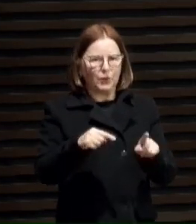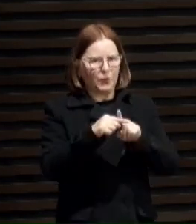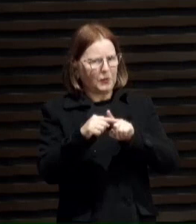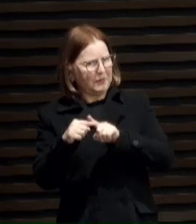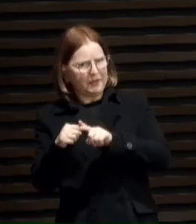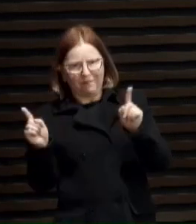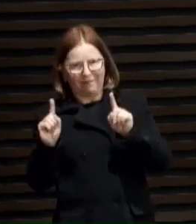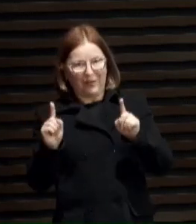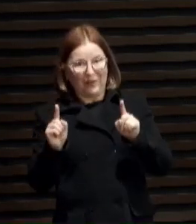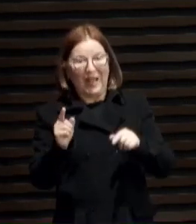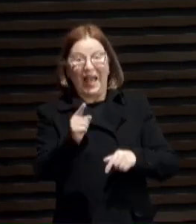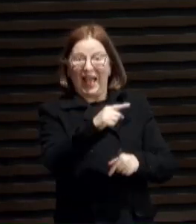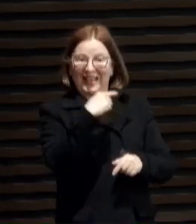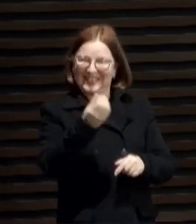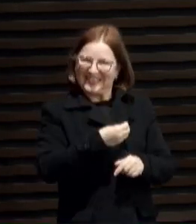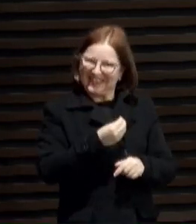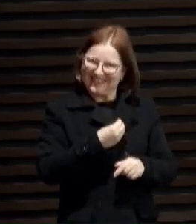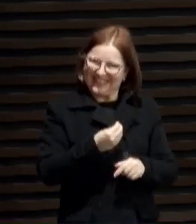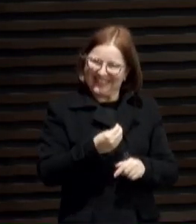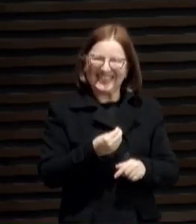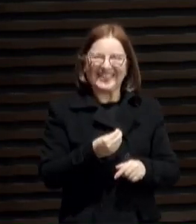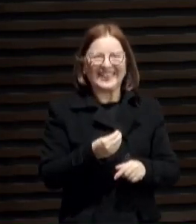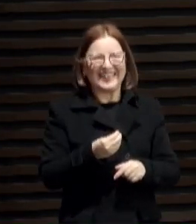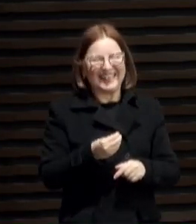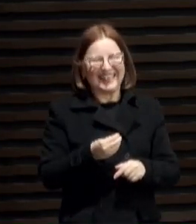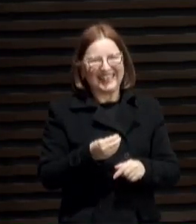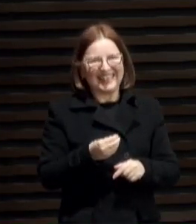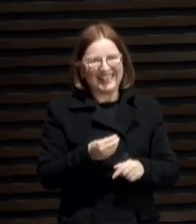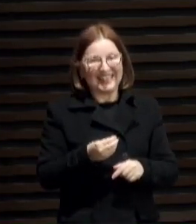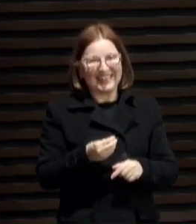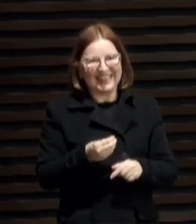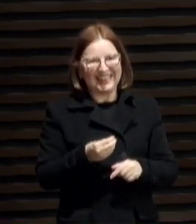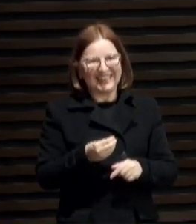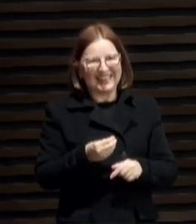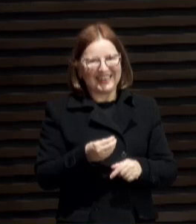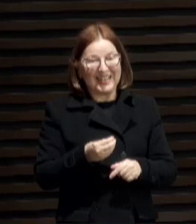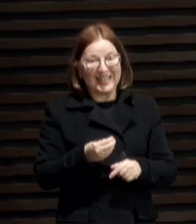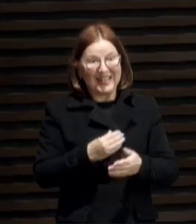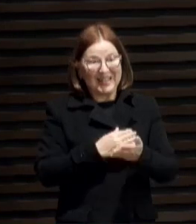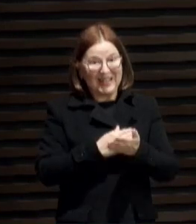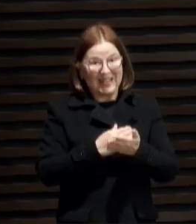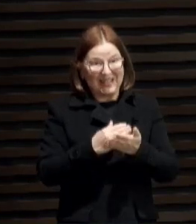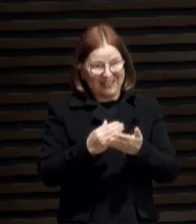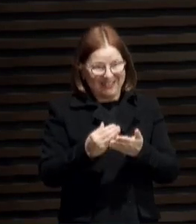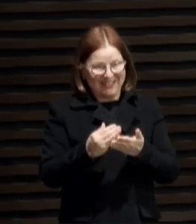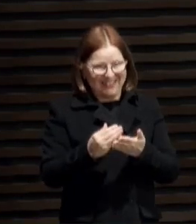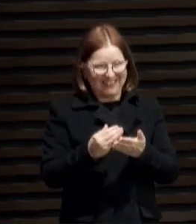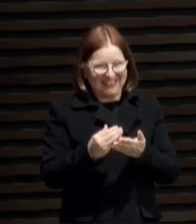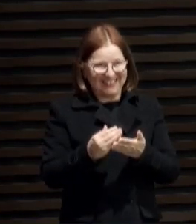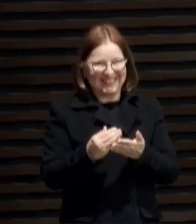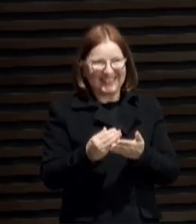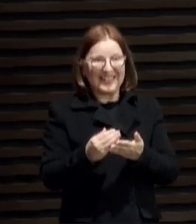vida continua. Aliás, a nossa vida começa quando nós fecharmos nossos olhos. Nós vamos viver